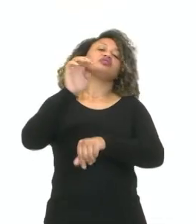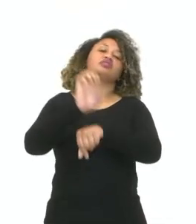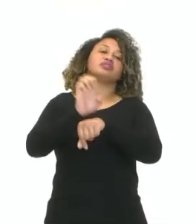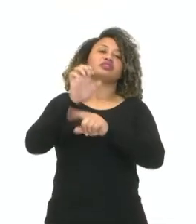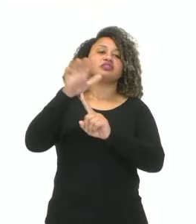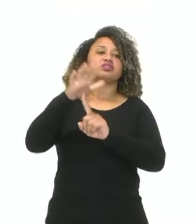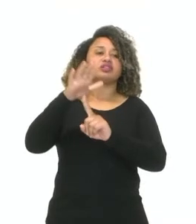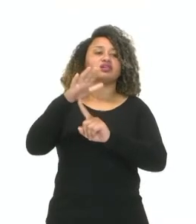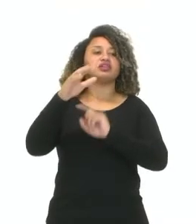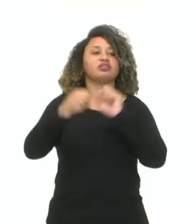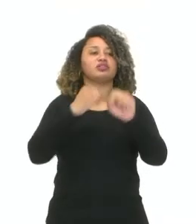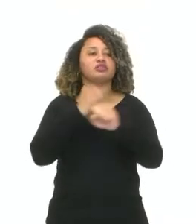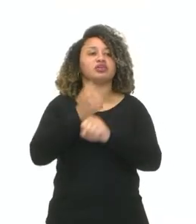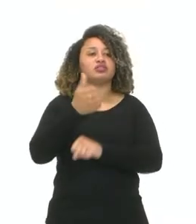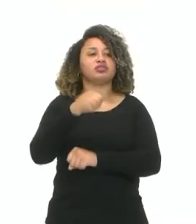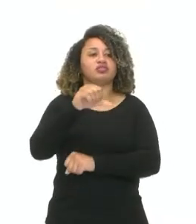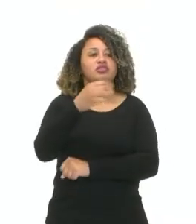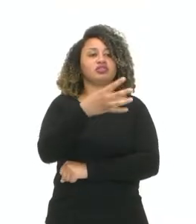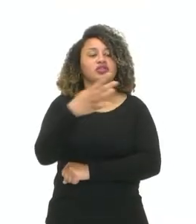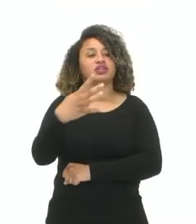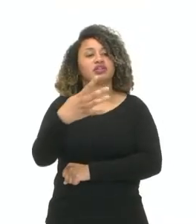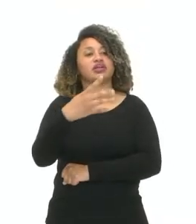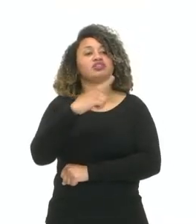em 1947,